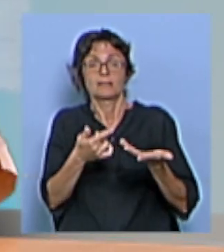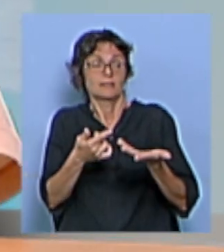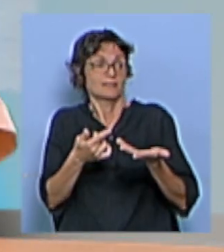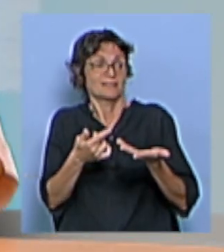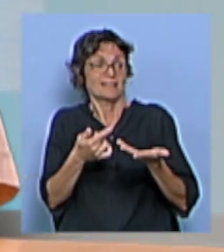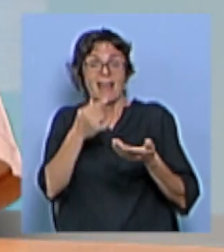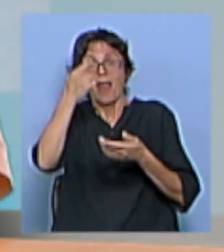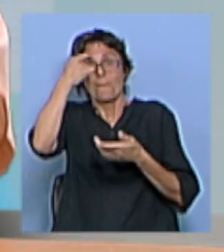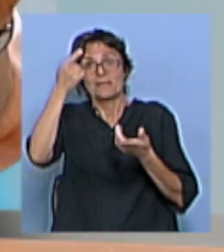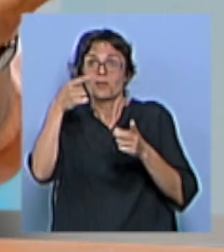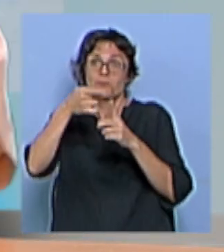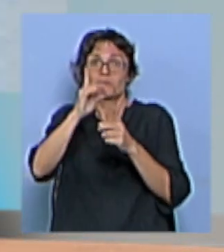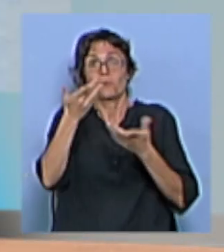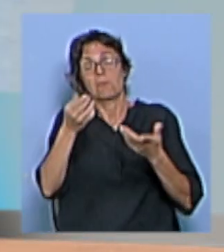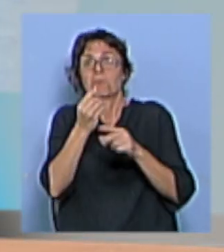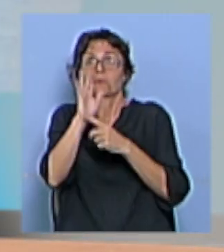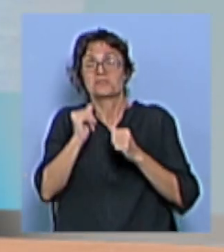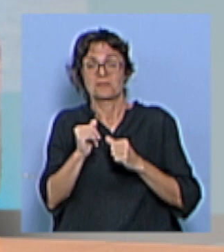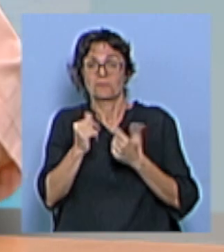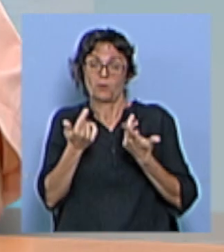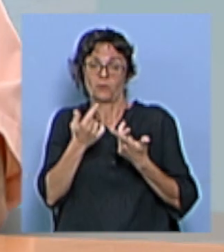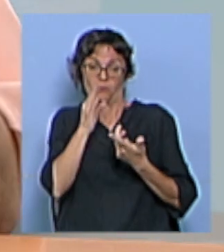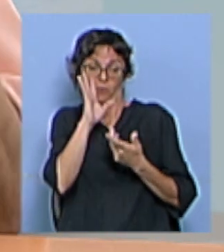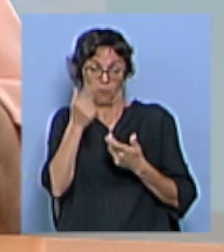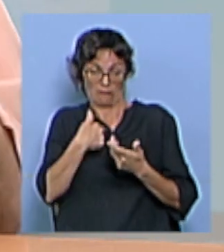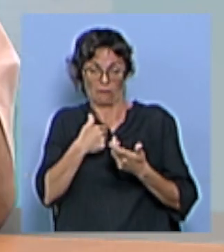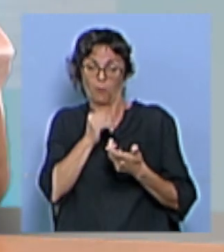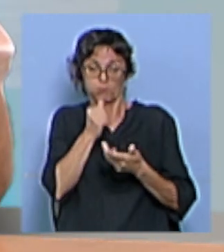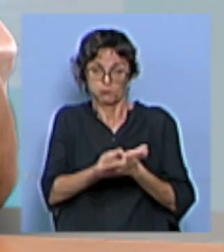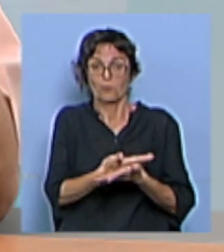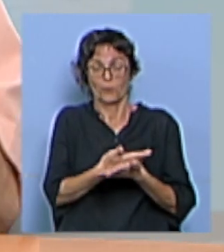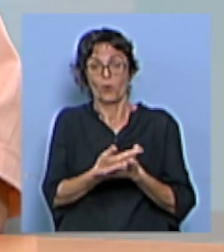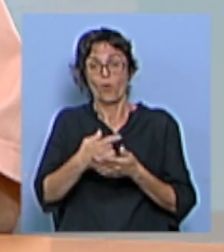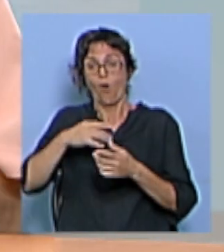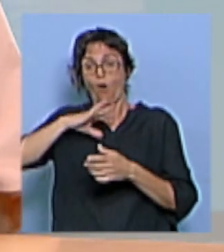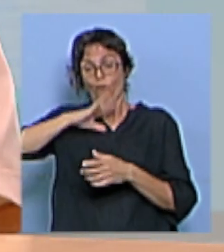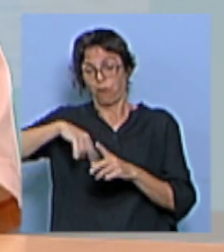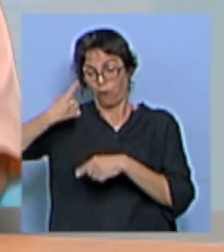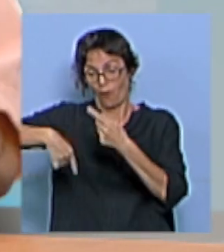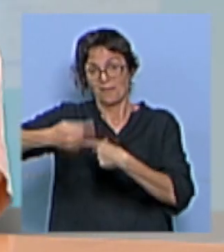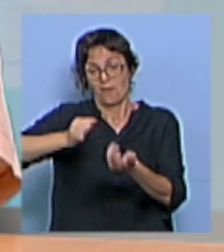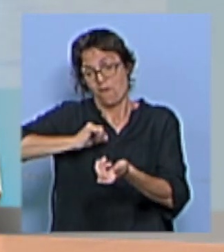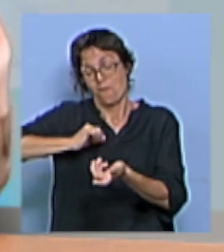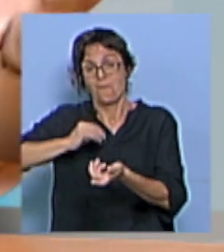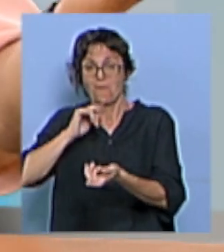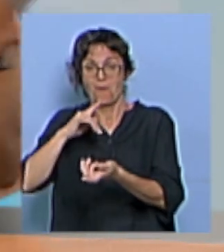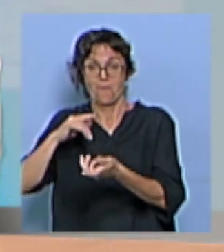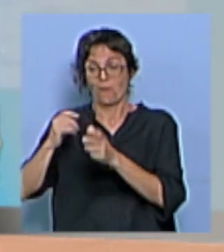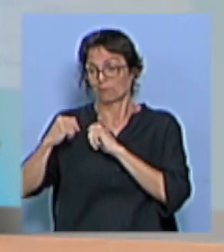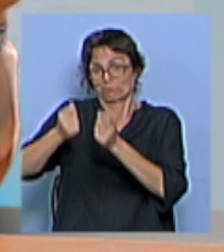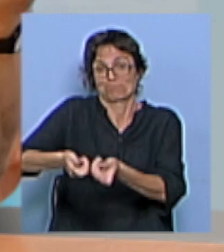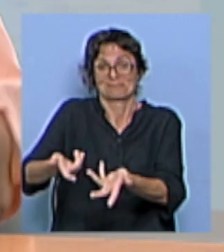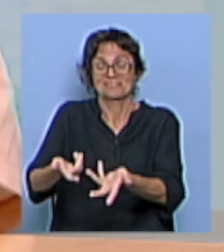herdar. E por aí fora, portanto, é preciso, a morte obriga-nos a dar espaço aos outros. E então podemos encará-lo como uma espécie de um ato de